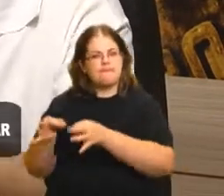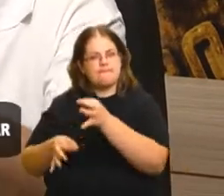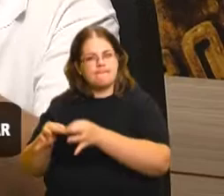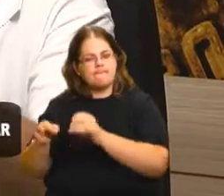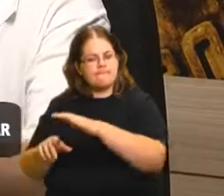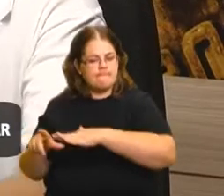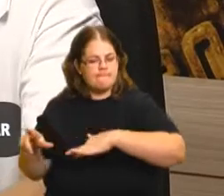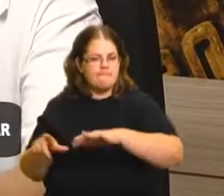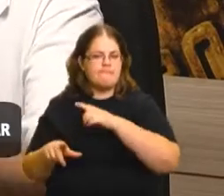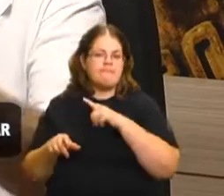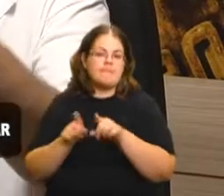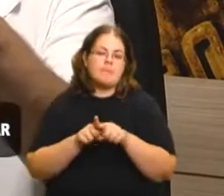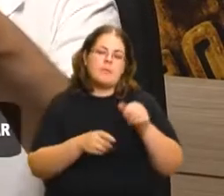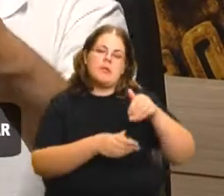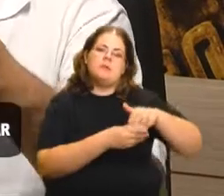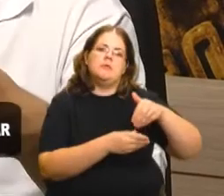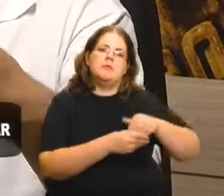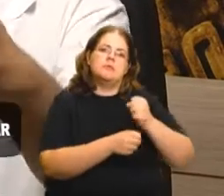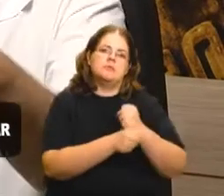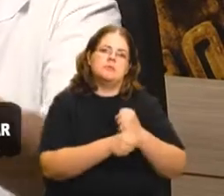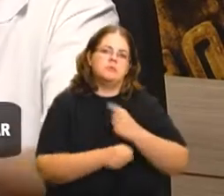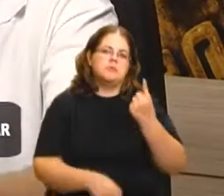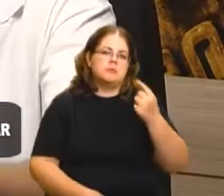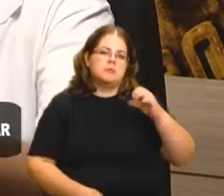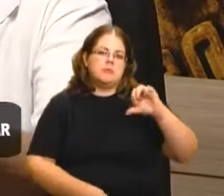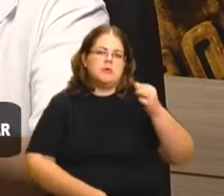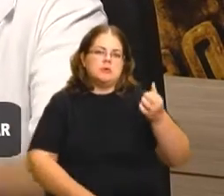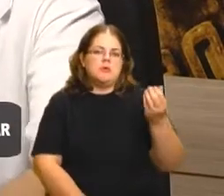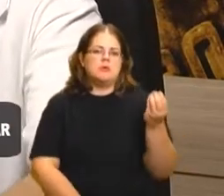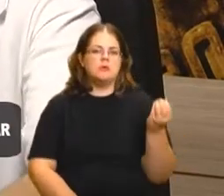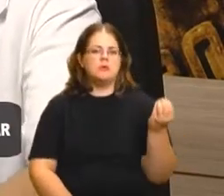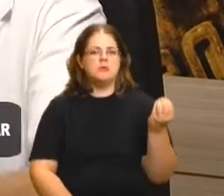Judiciário continuaria funcionando, as eleições previstas para